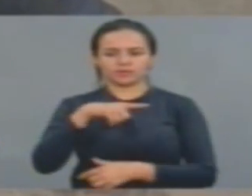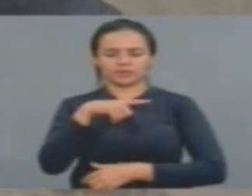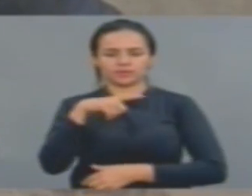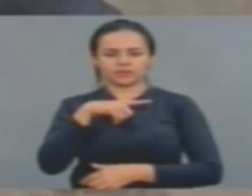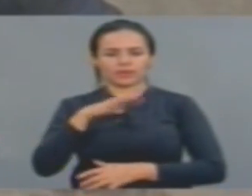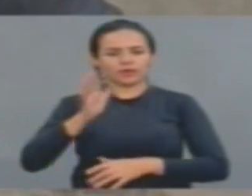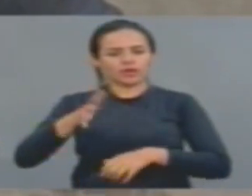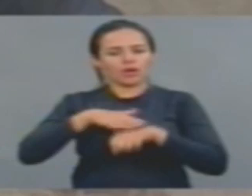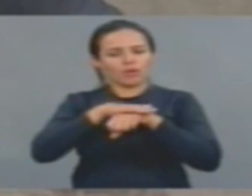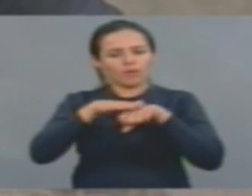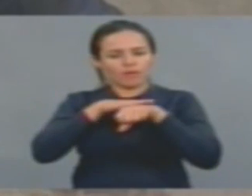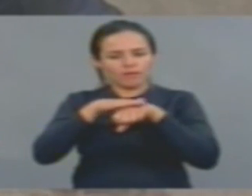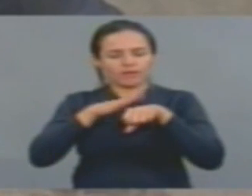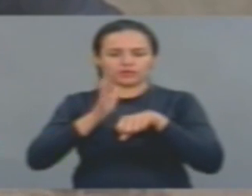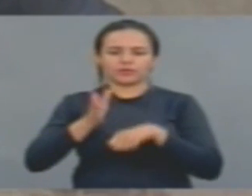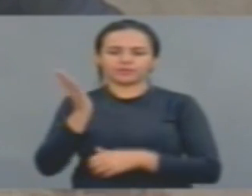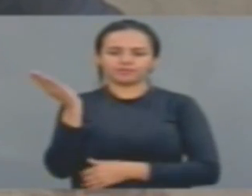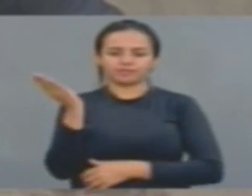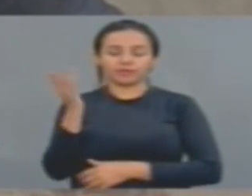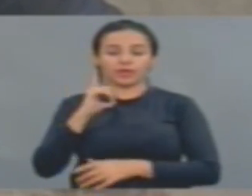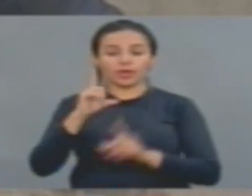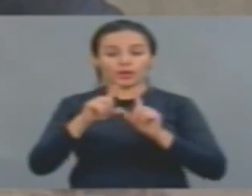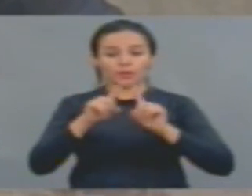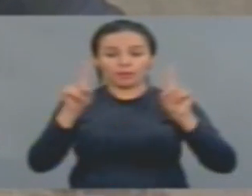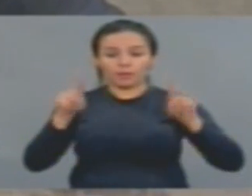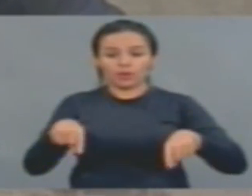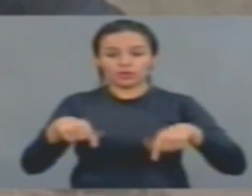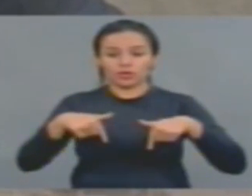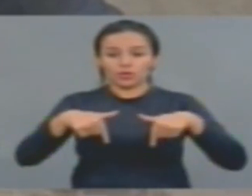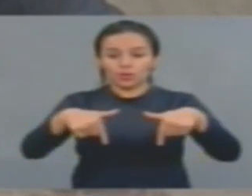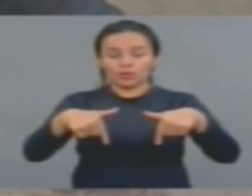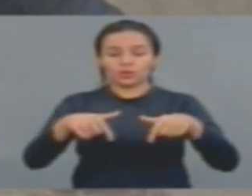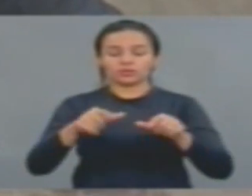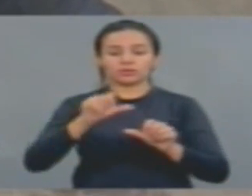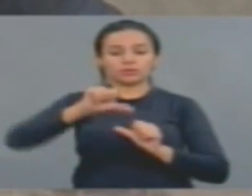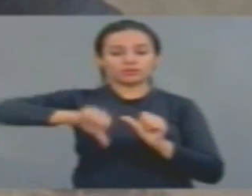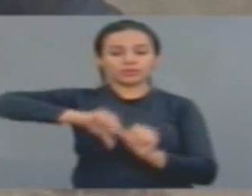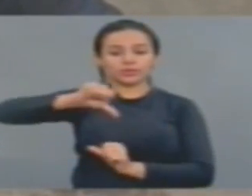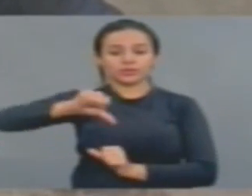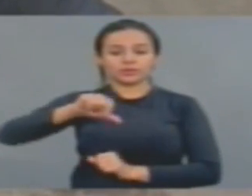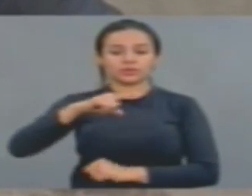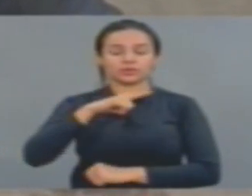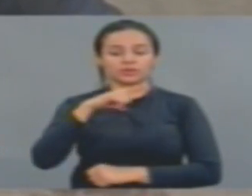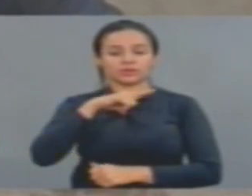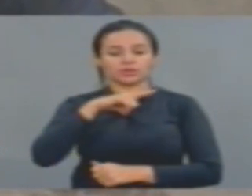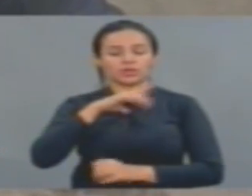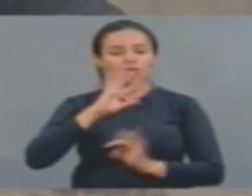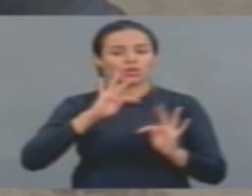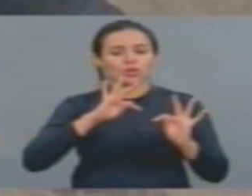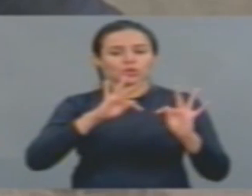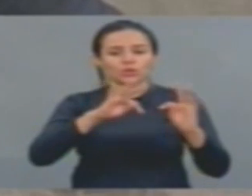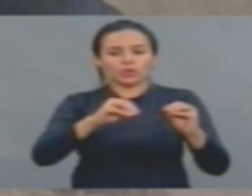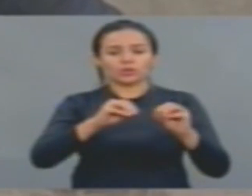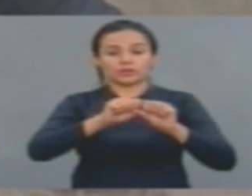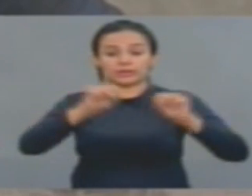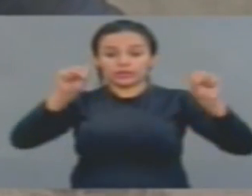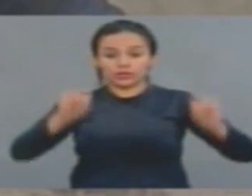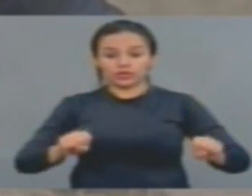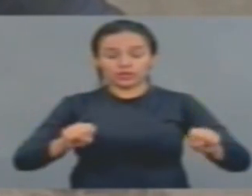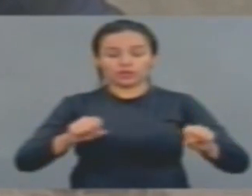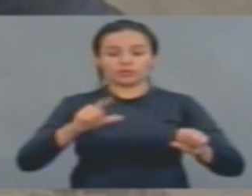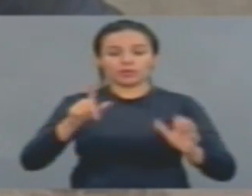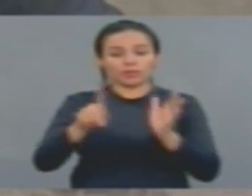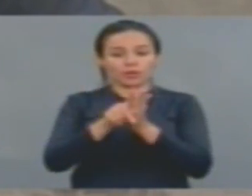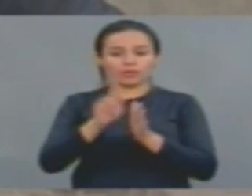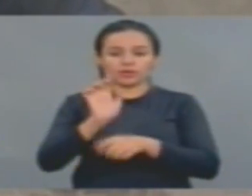até a conversar, está à frente de um projeto no sentido de uma reestruturação em todo o sistema aqui do